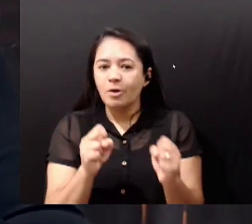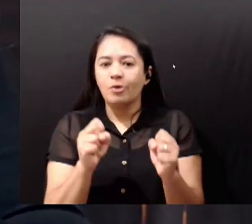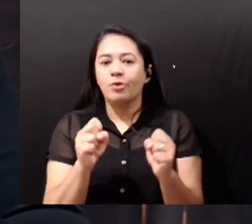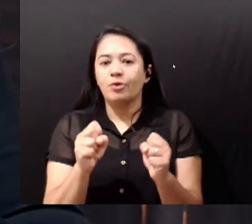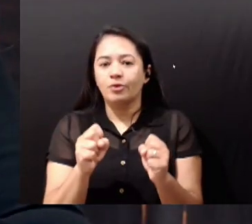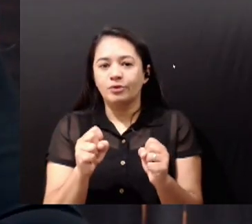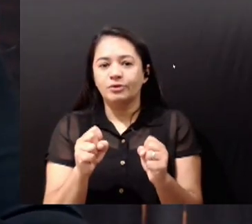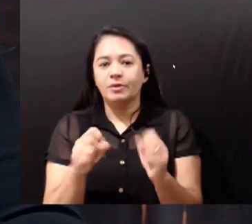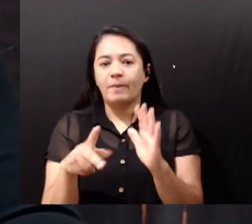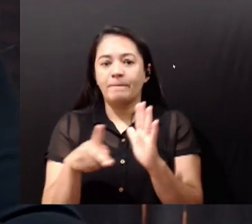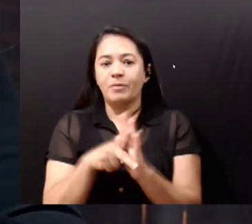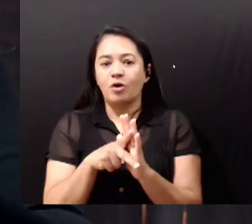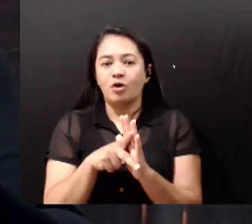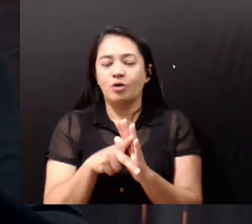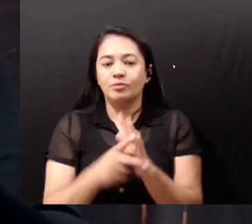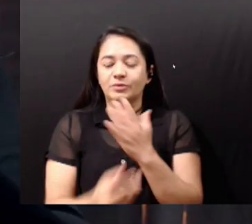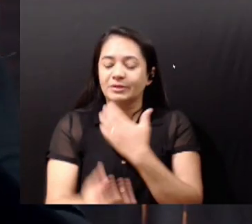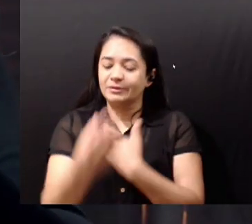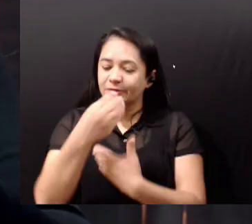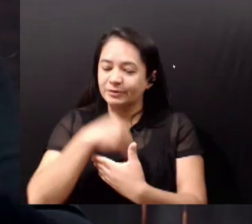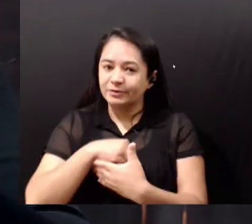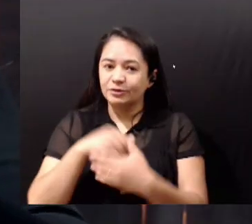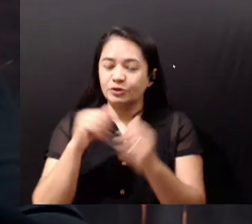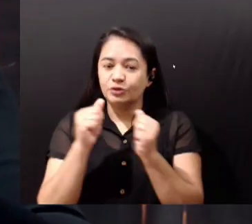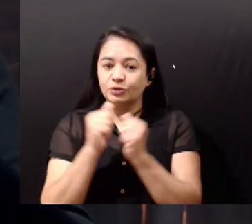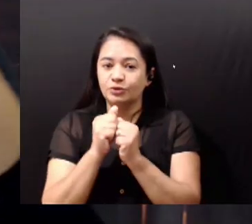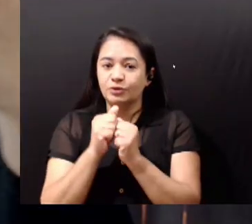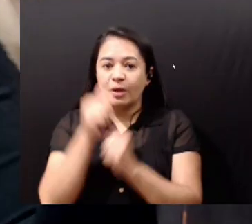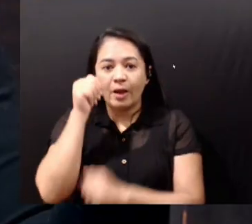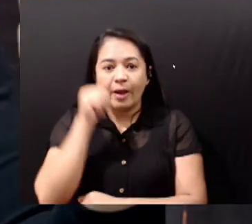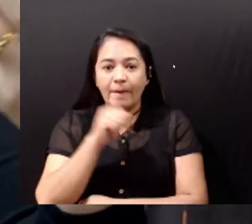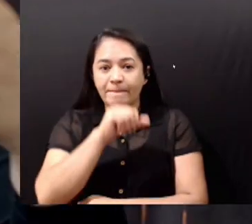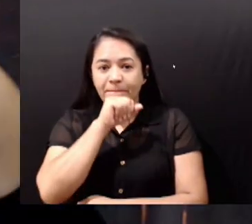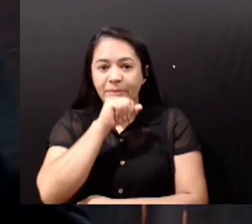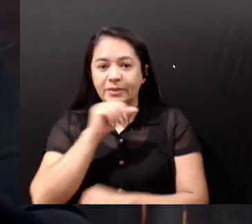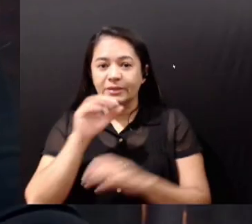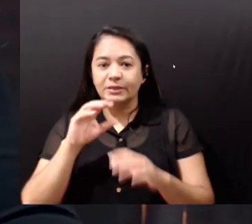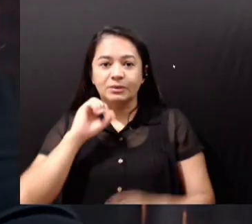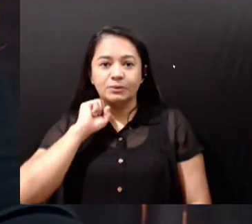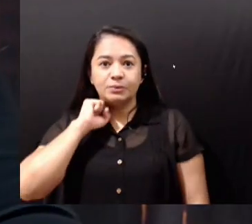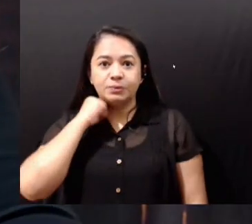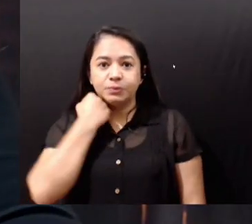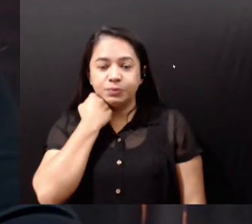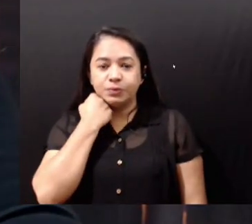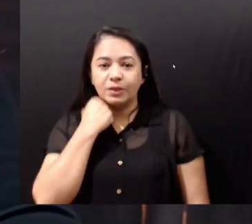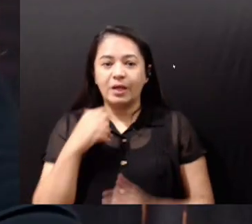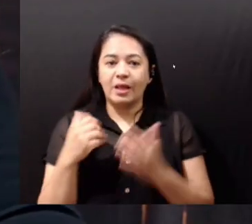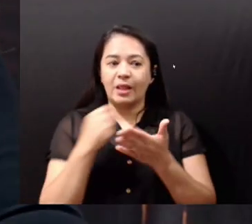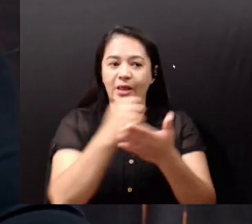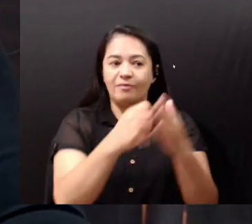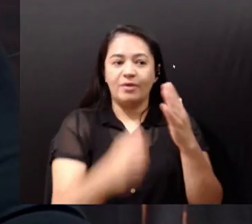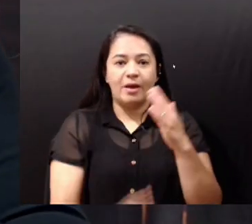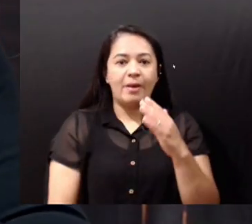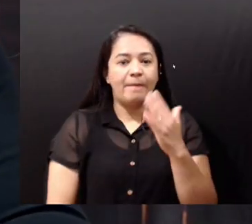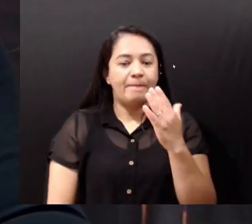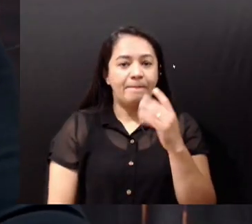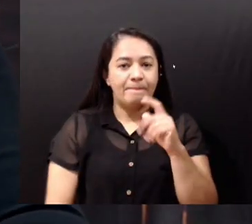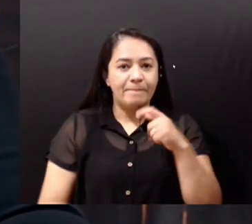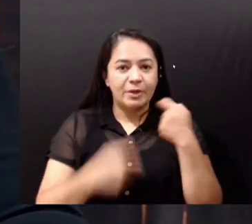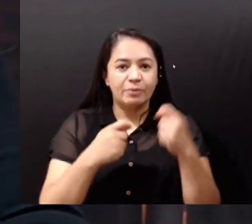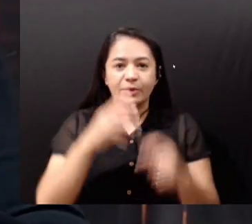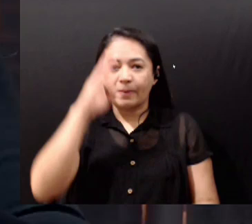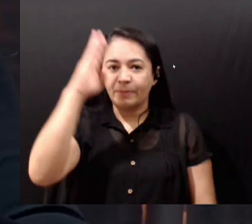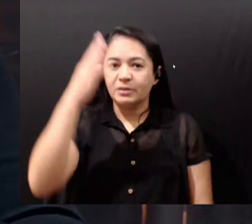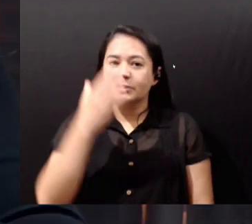gente tem internas com a mãe, muito, quando esse estresse leva para a comida e principalmente para o doce, não é